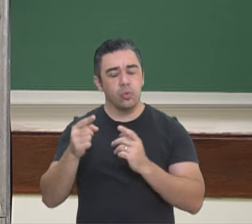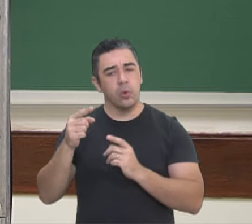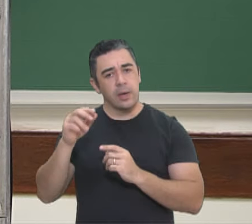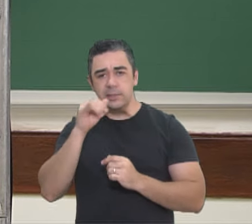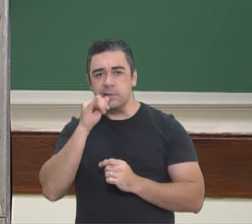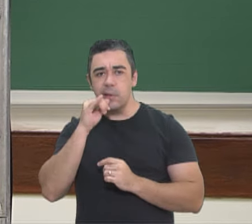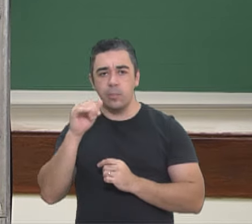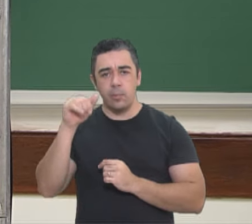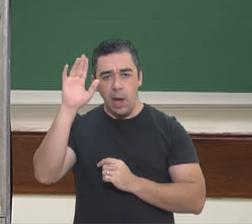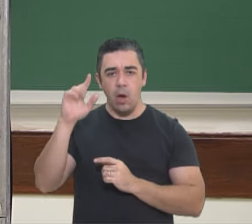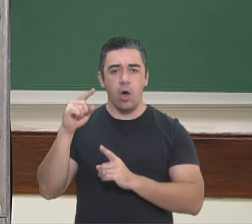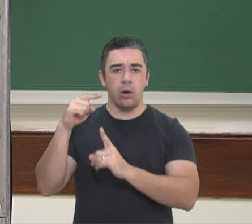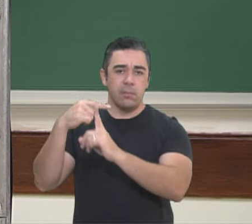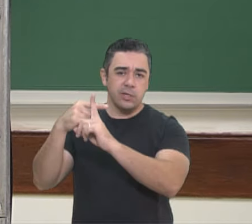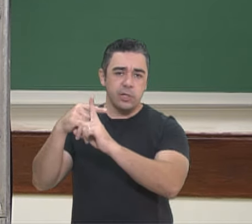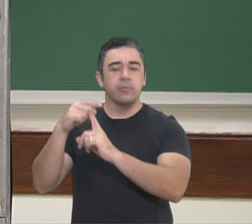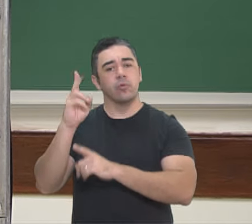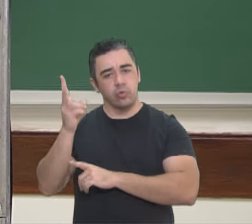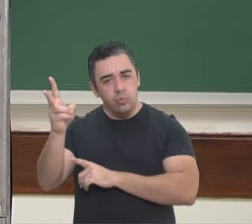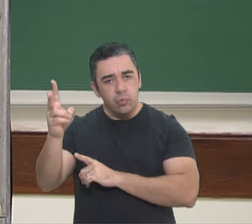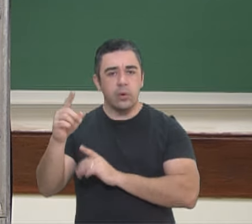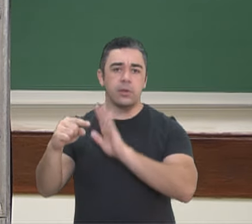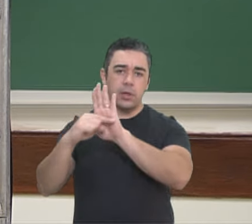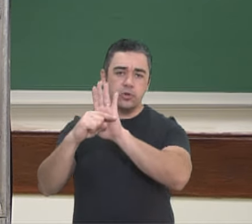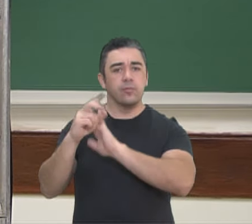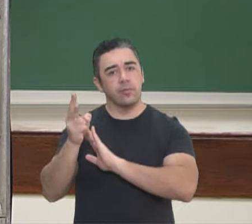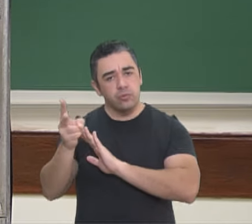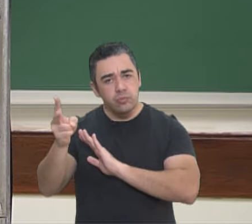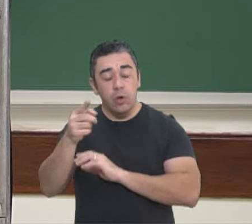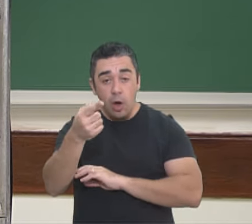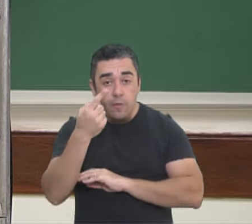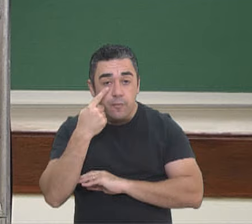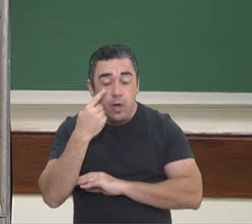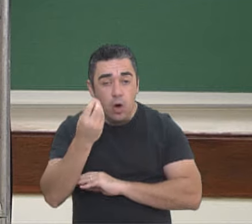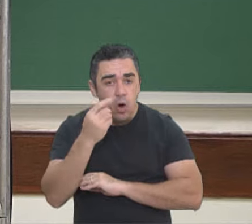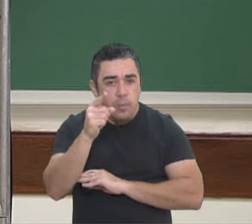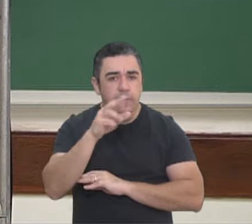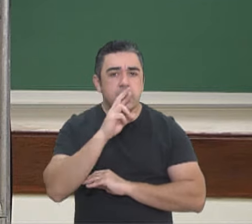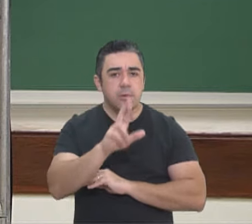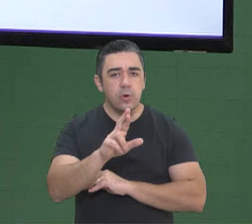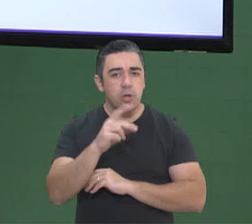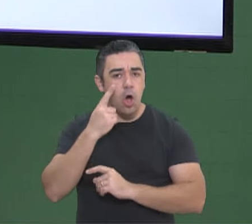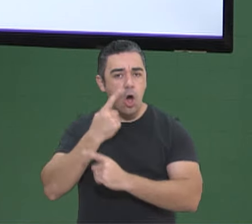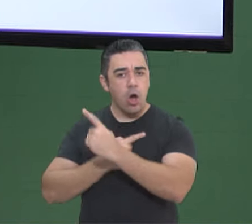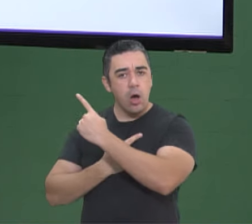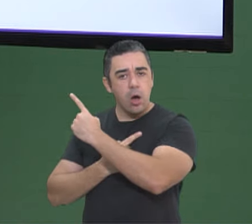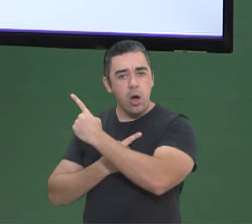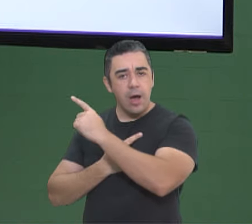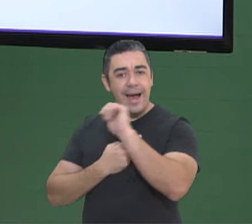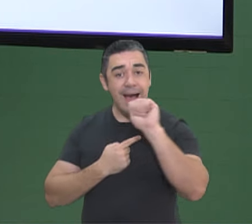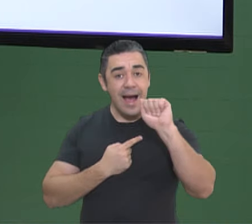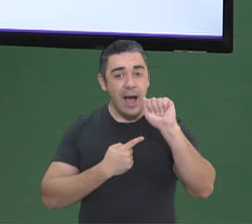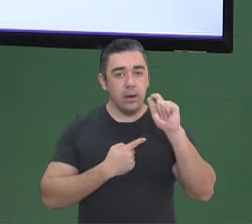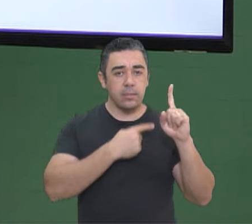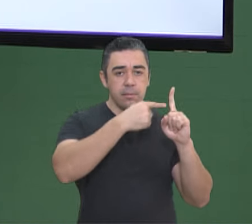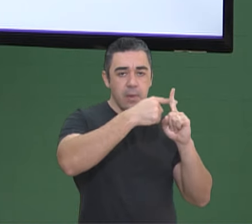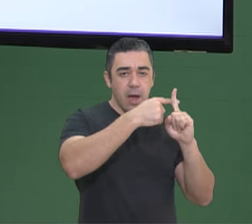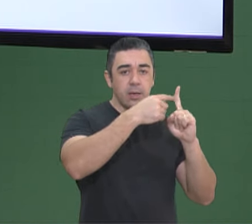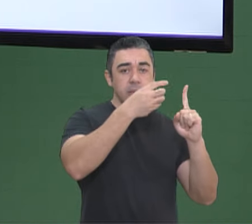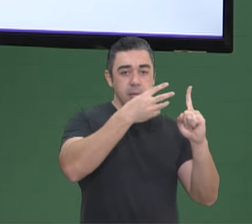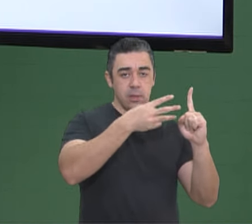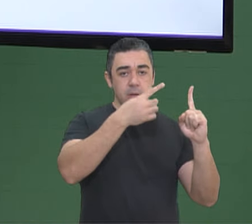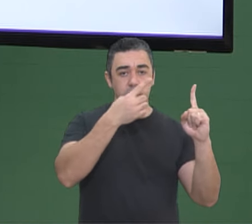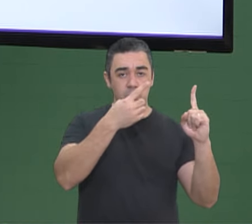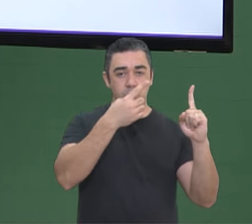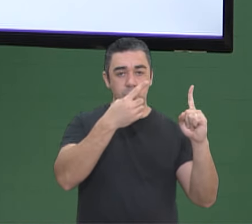numa forma mais simplificada, tudo bem? Vamos lá, na letra B, todo mundo conseguiu chegar no valor do menos